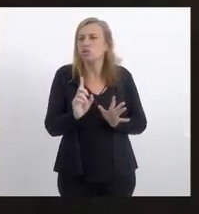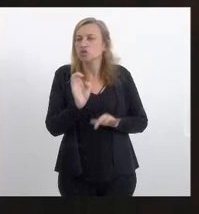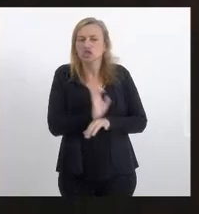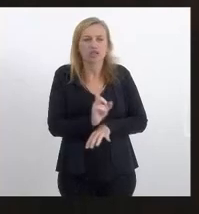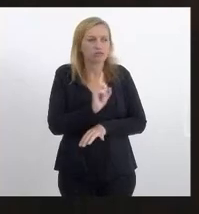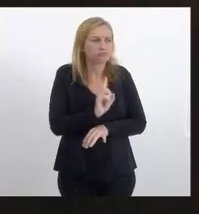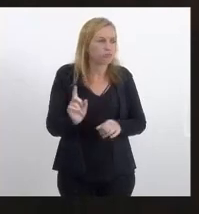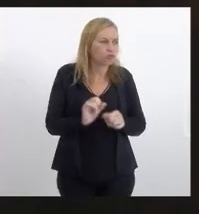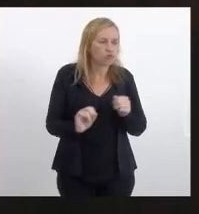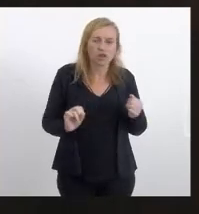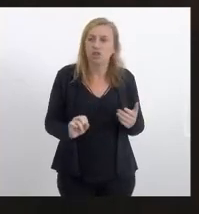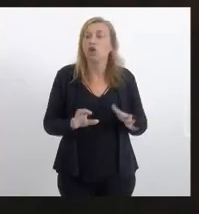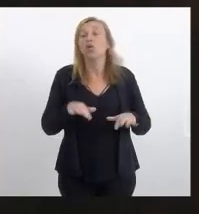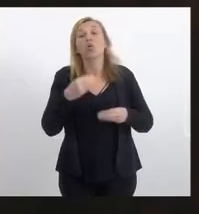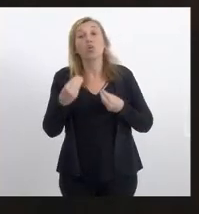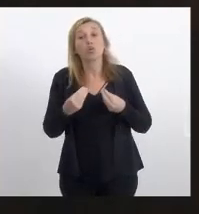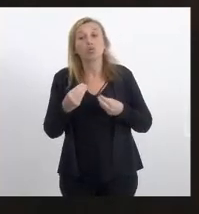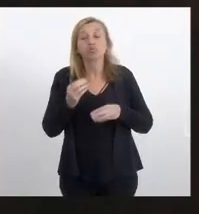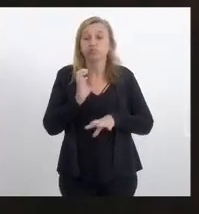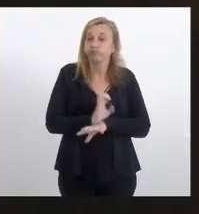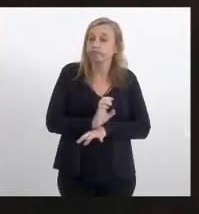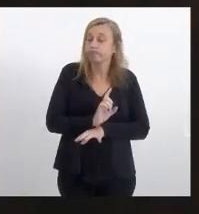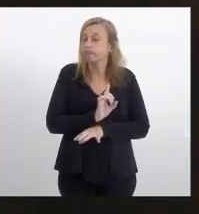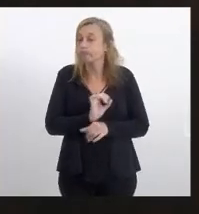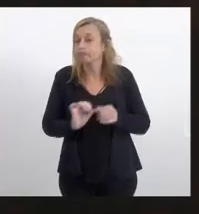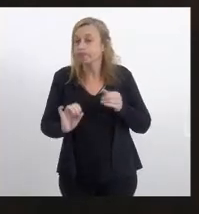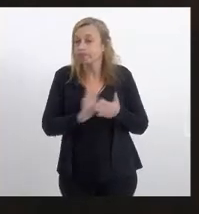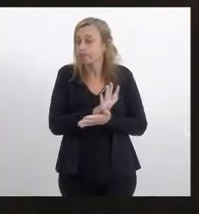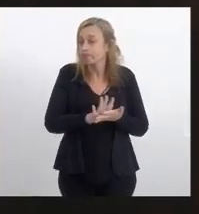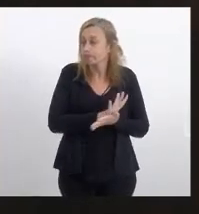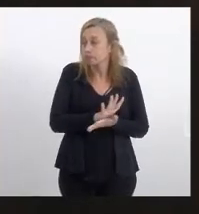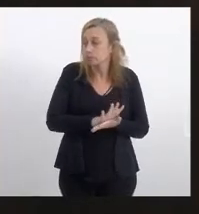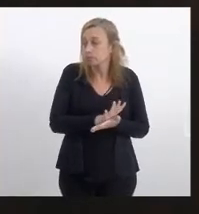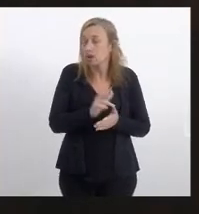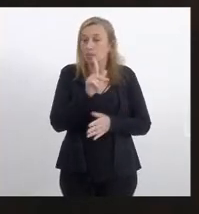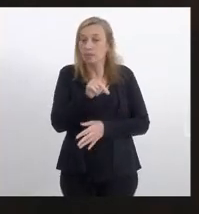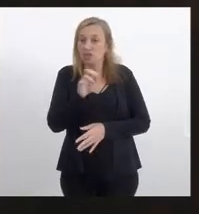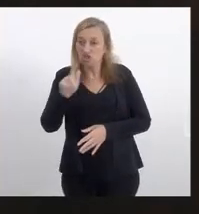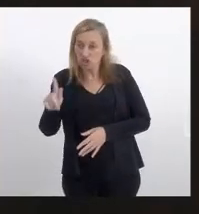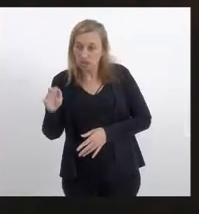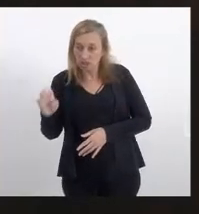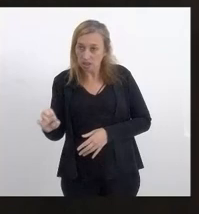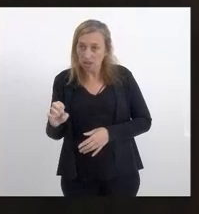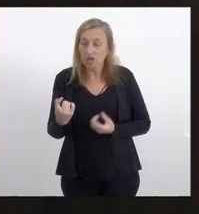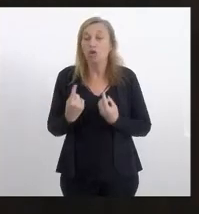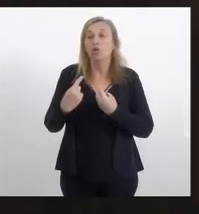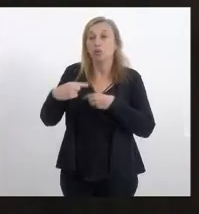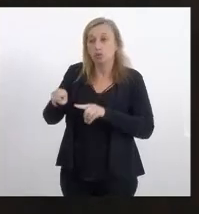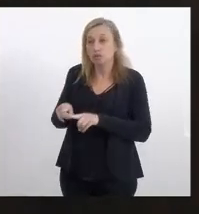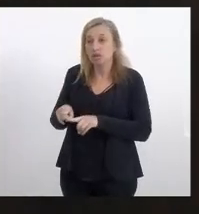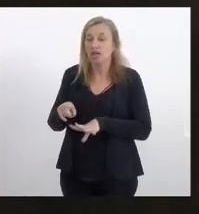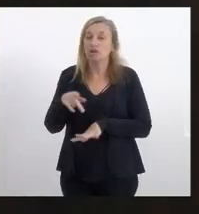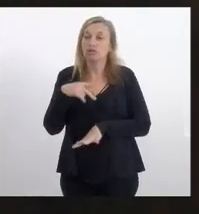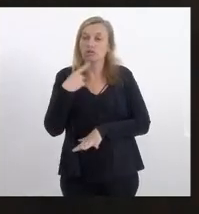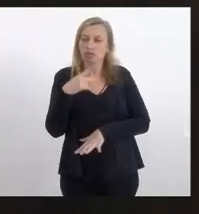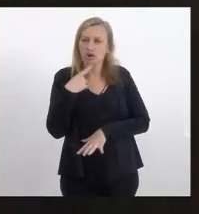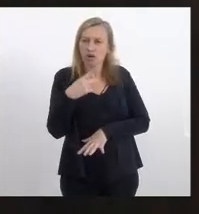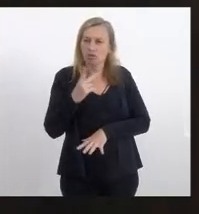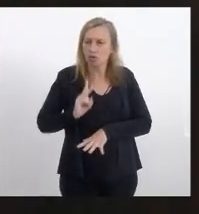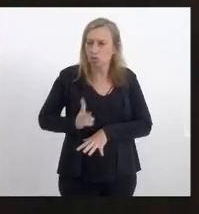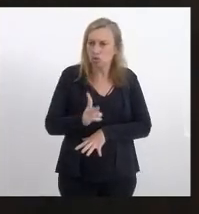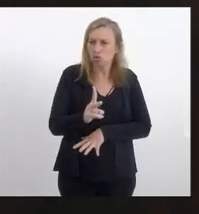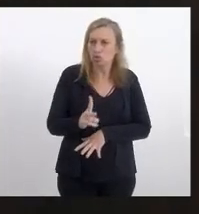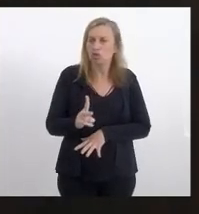fez como escravo não fez essa legislação a PG de um parecer contrário a